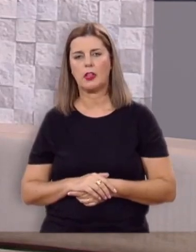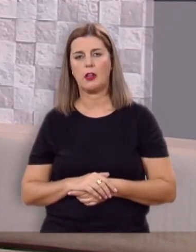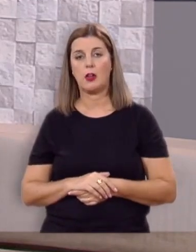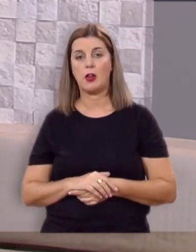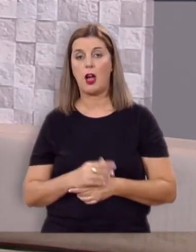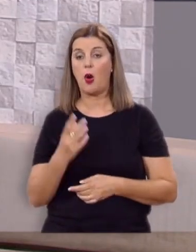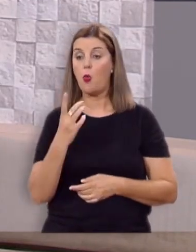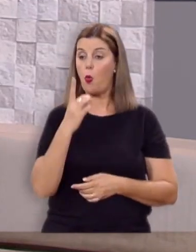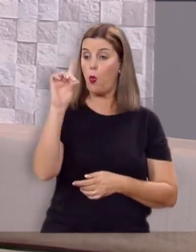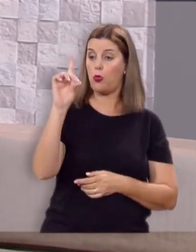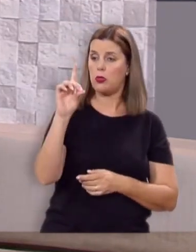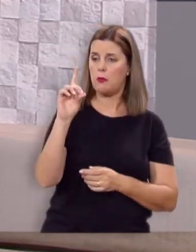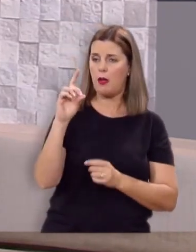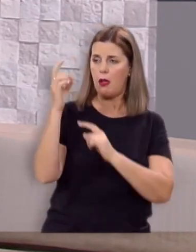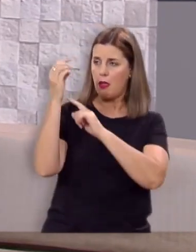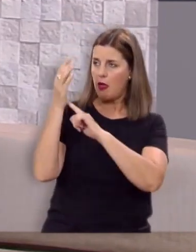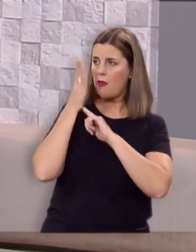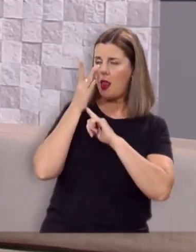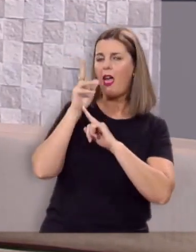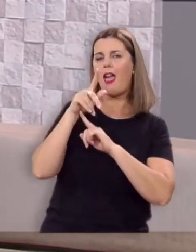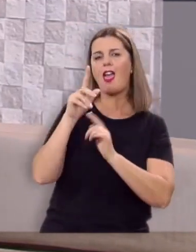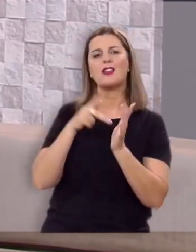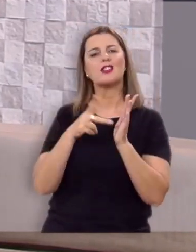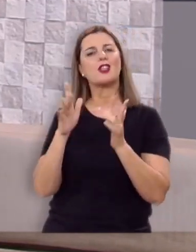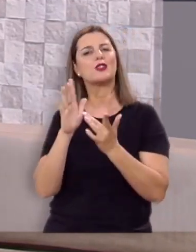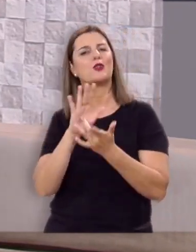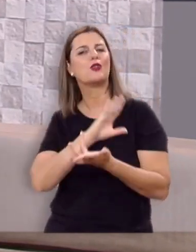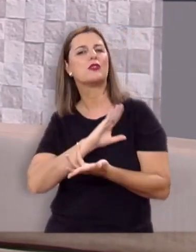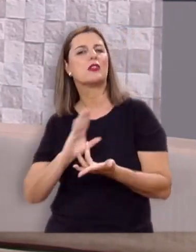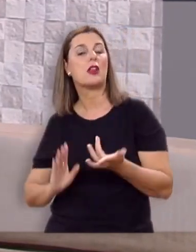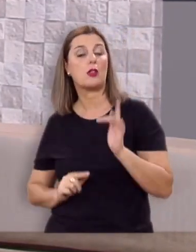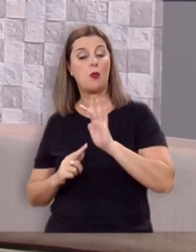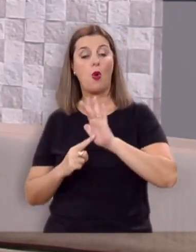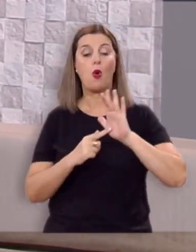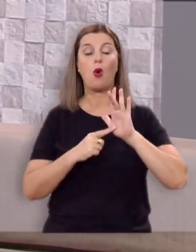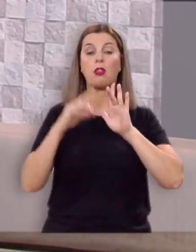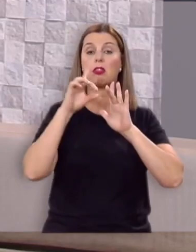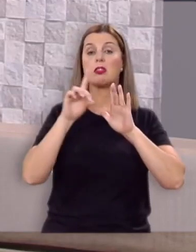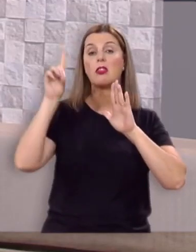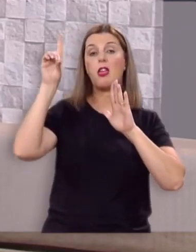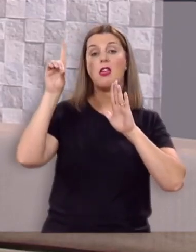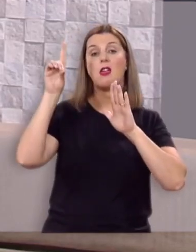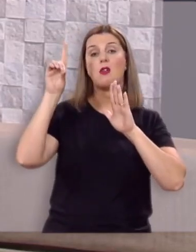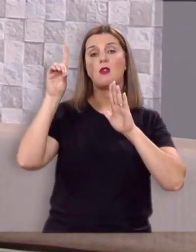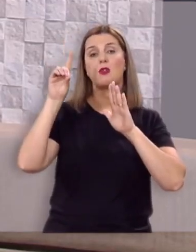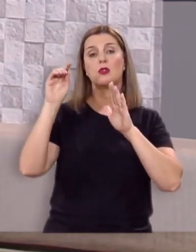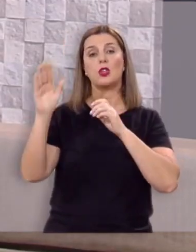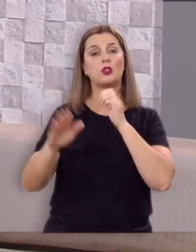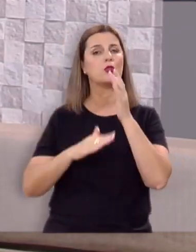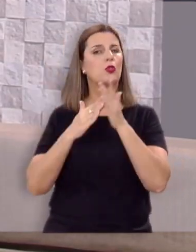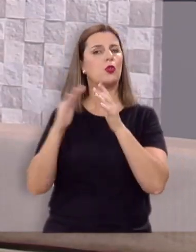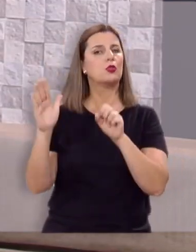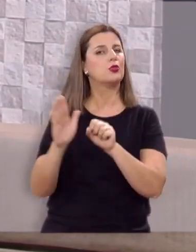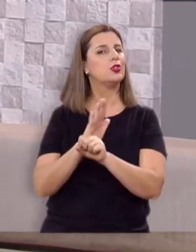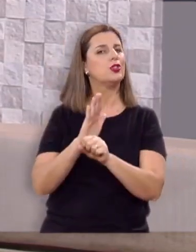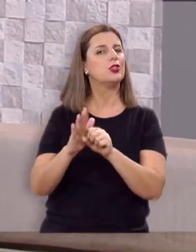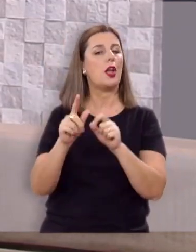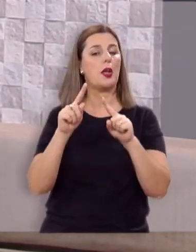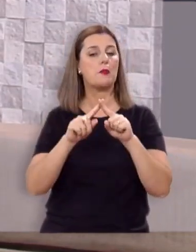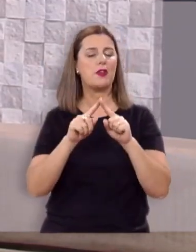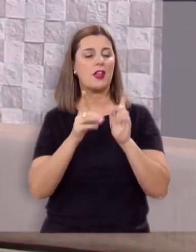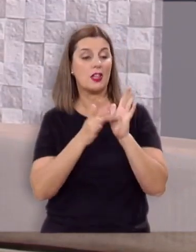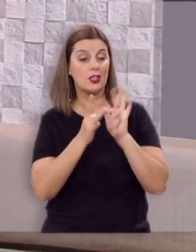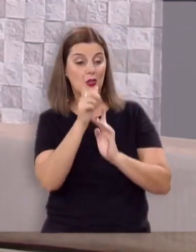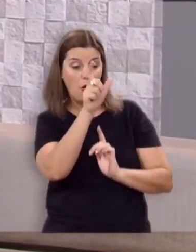A revelação ultimou em Cristo. Ele agora veio nos mostrar Deus em toda a sua plenitude, porque